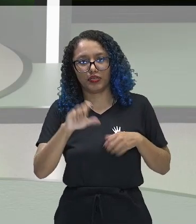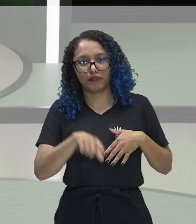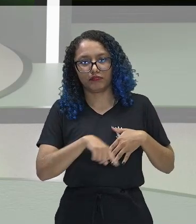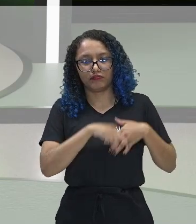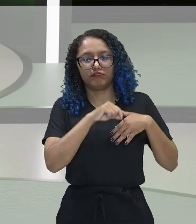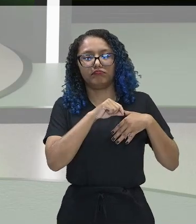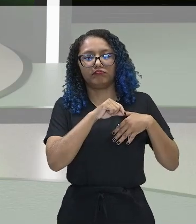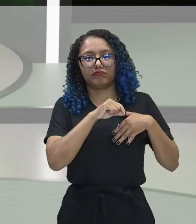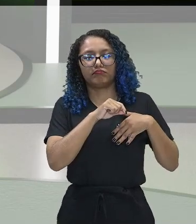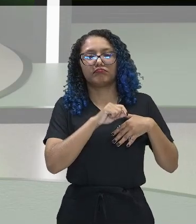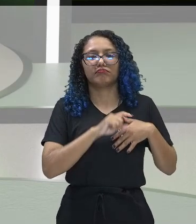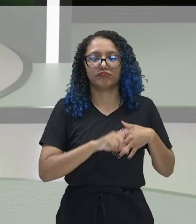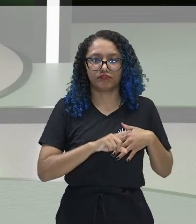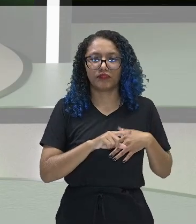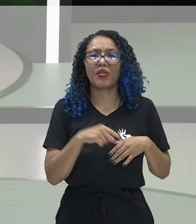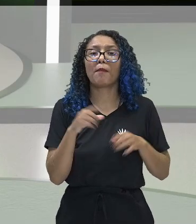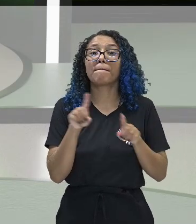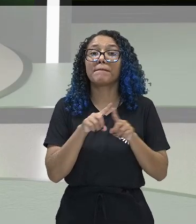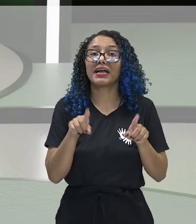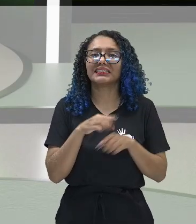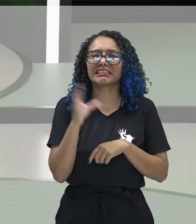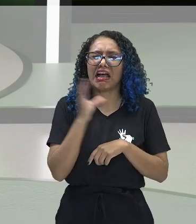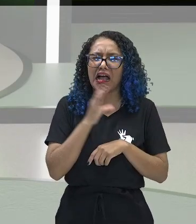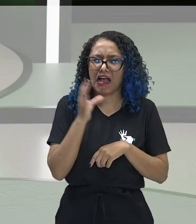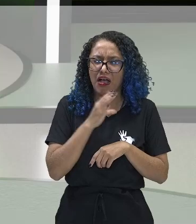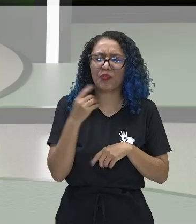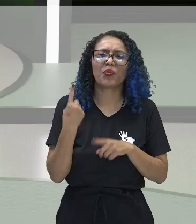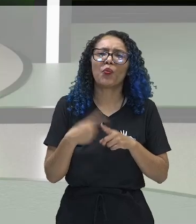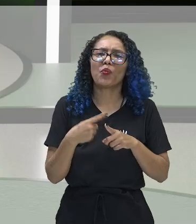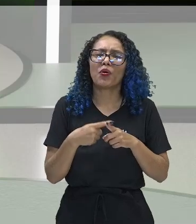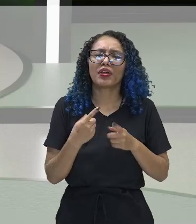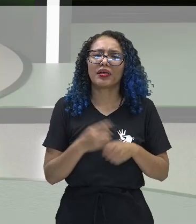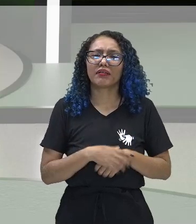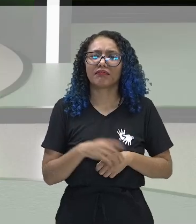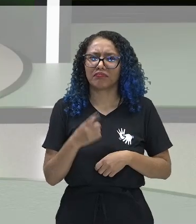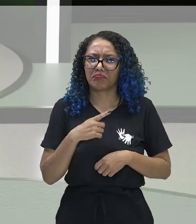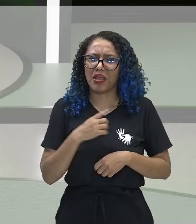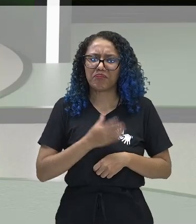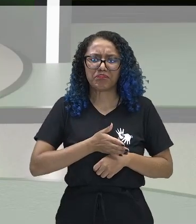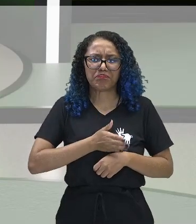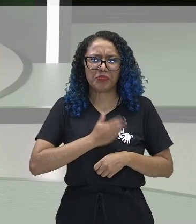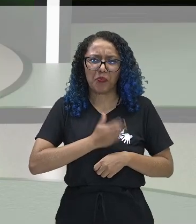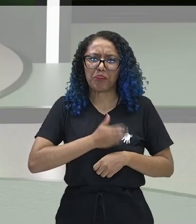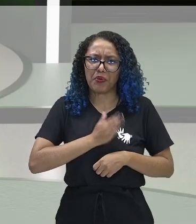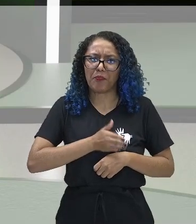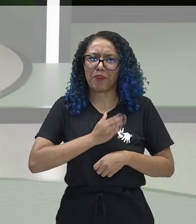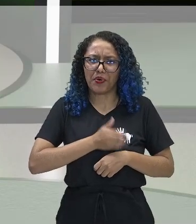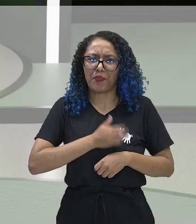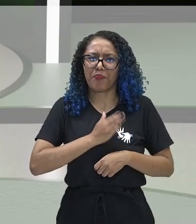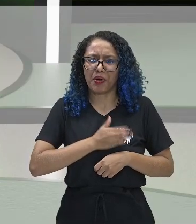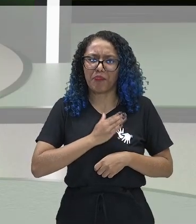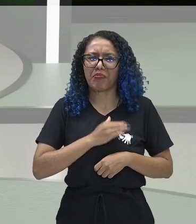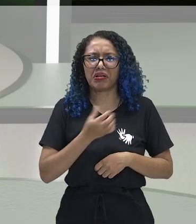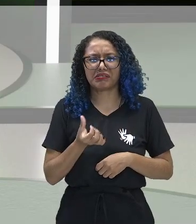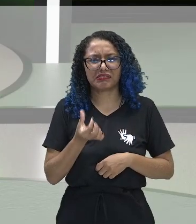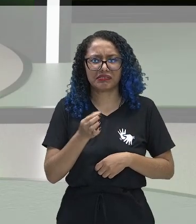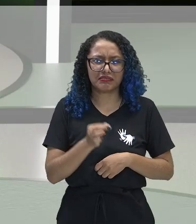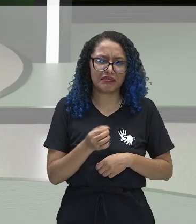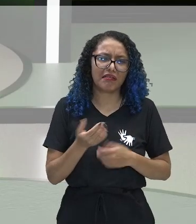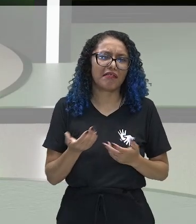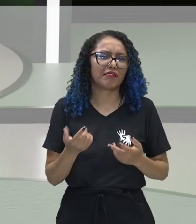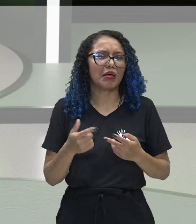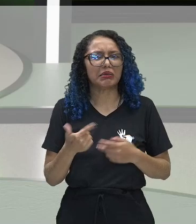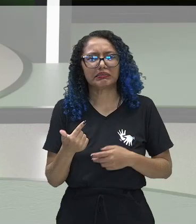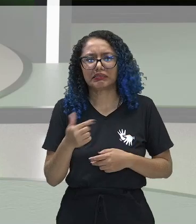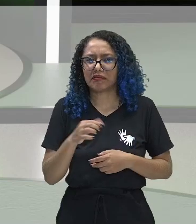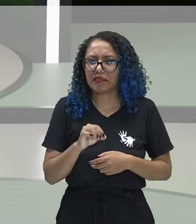rápido, porque ele tem muitos batimentos por minuto, né? 60,